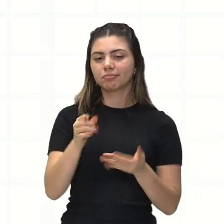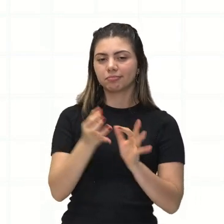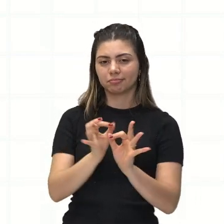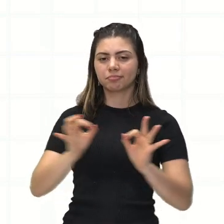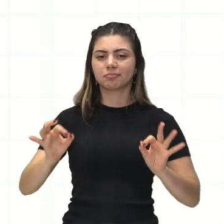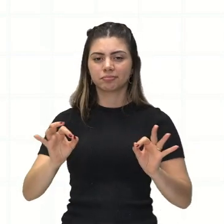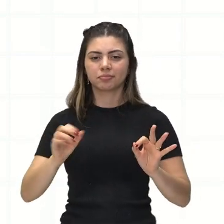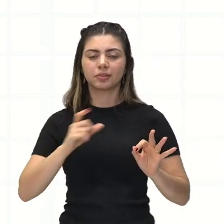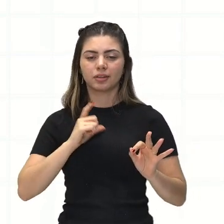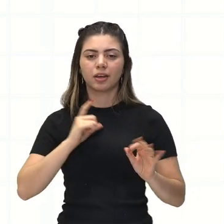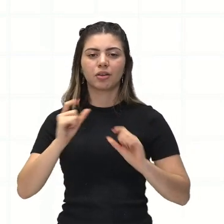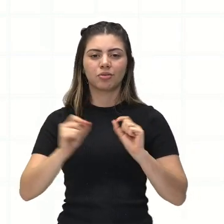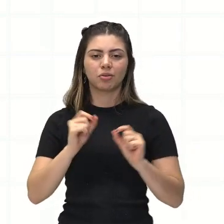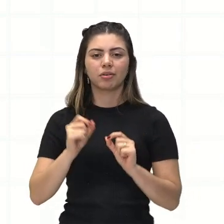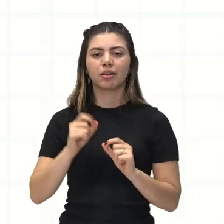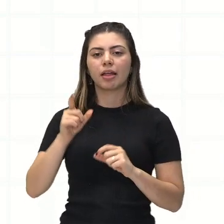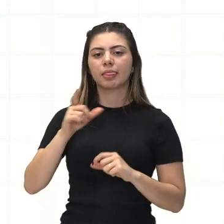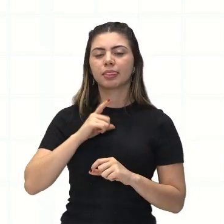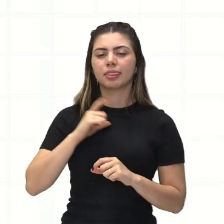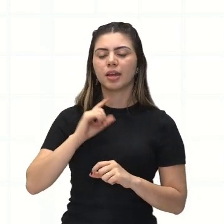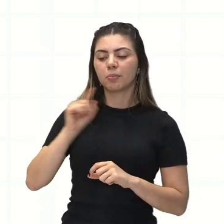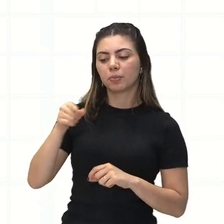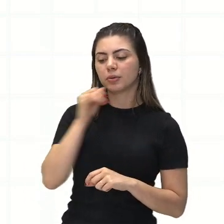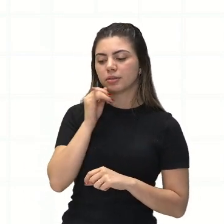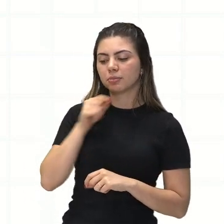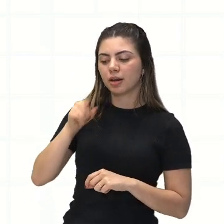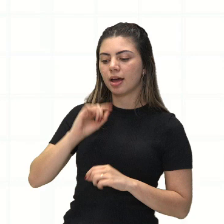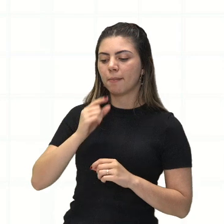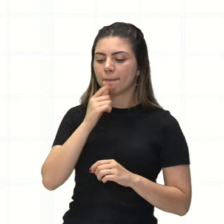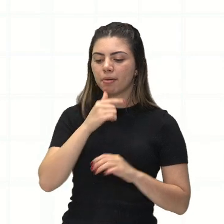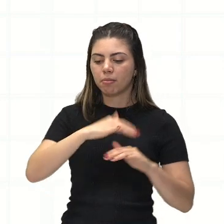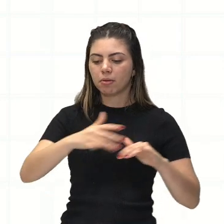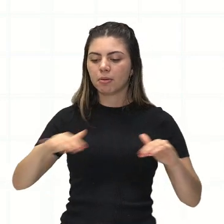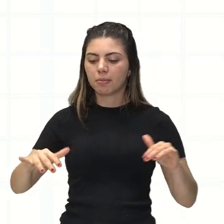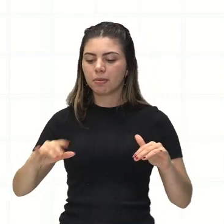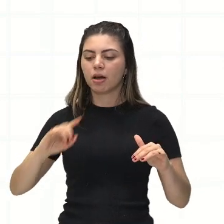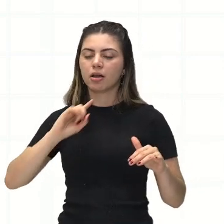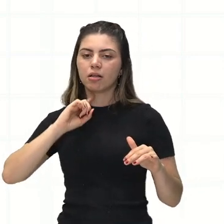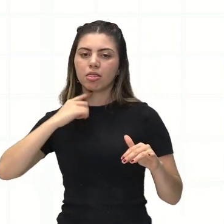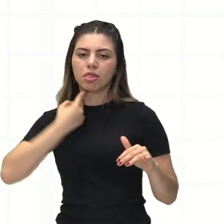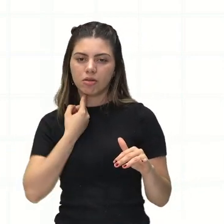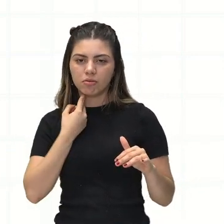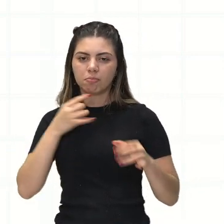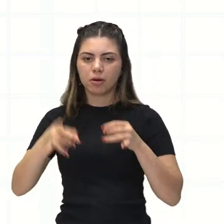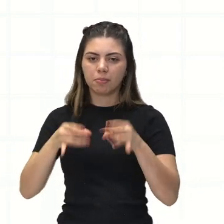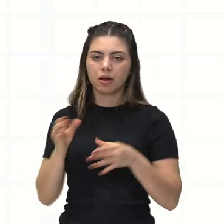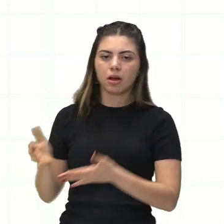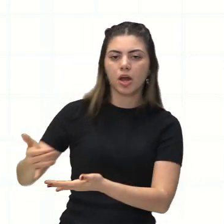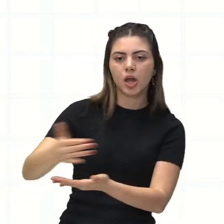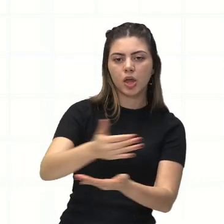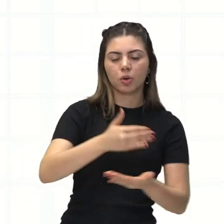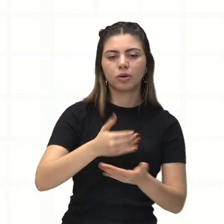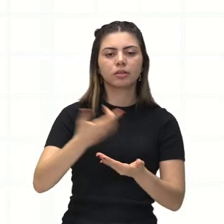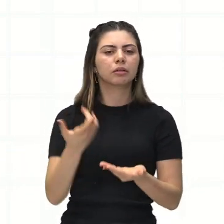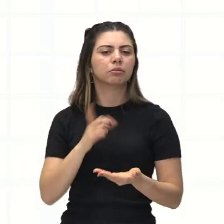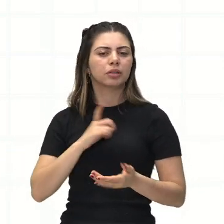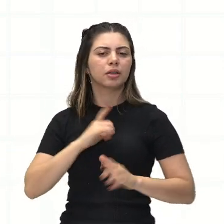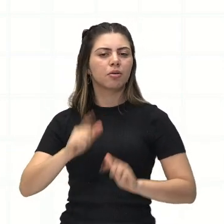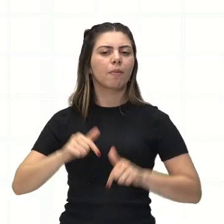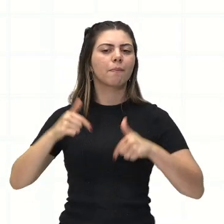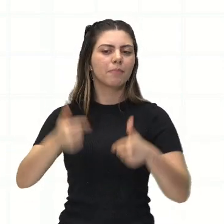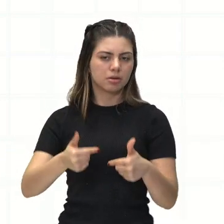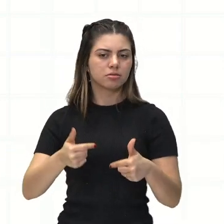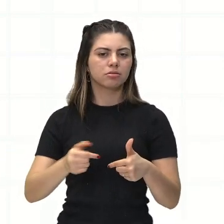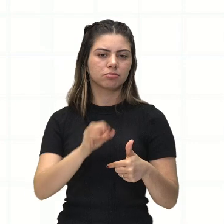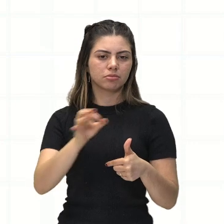objeto direto, pois responde a pergunta o que em relação à ação verbal recolheu. Indica o alvo direto da ação do voluntário, que é esse